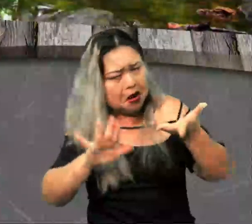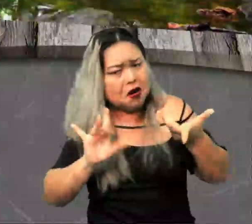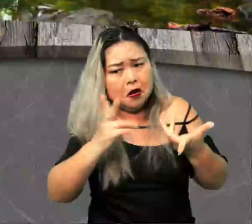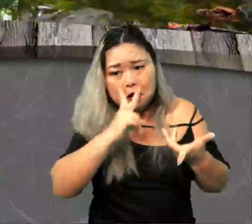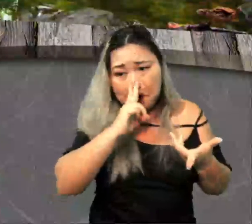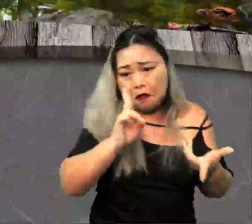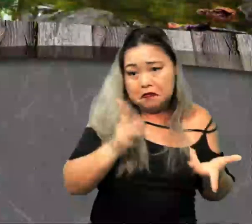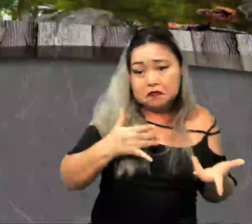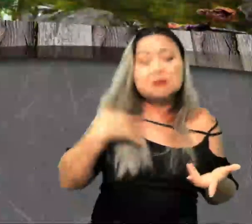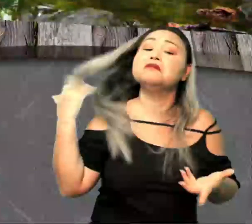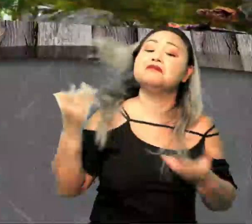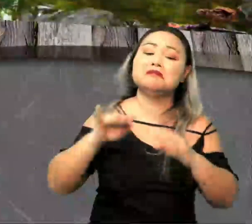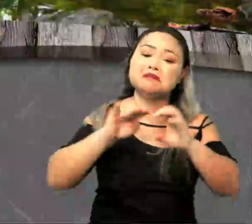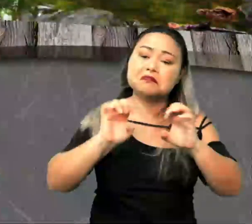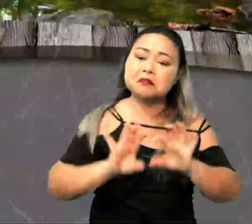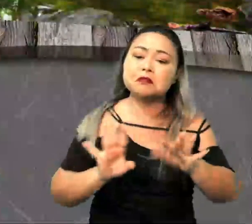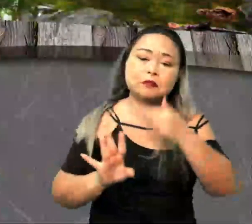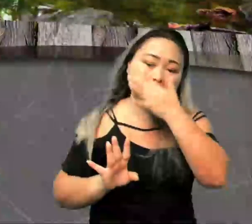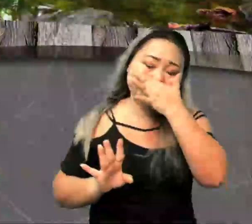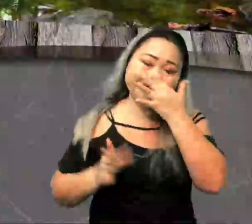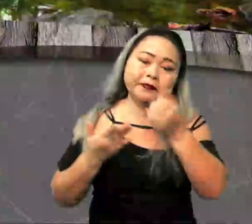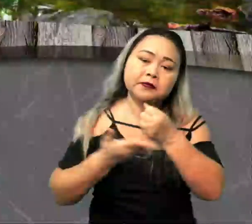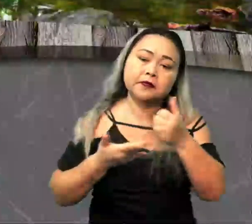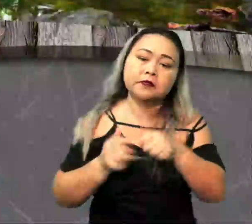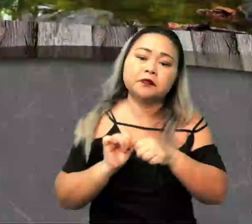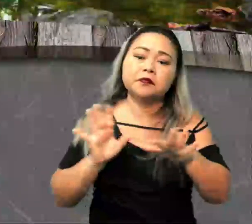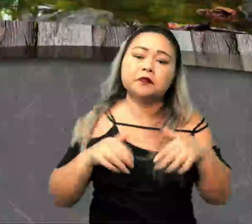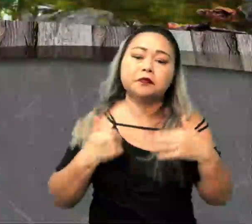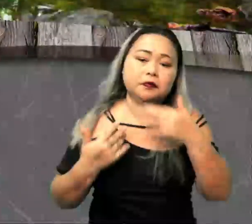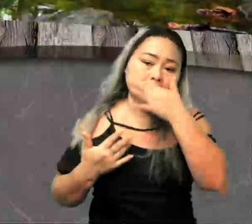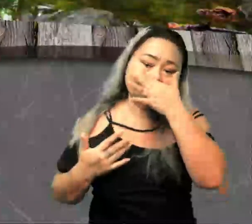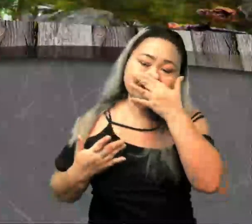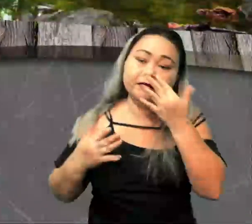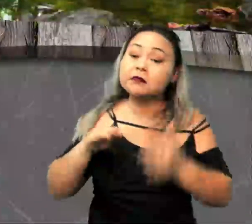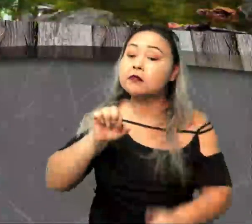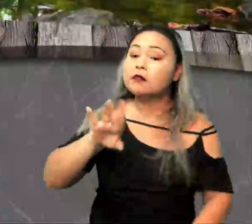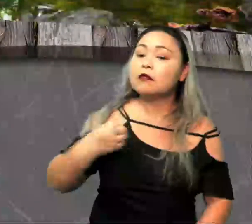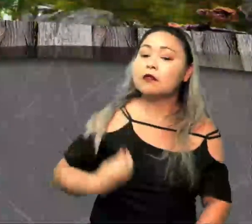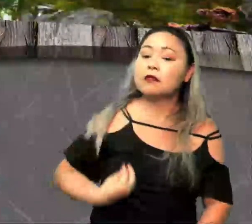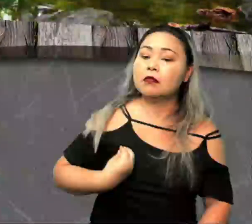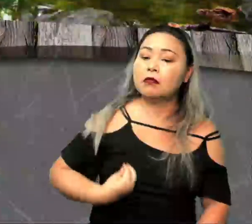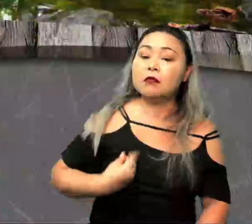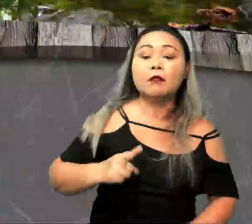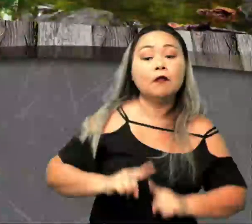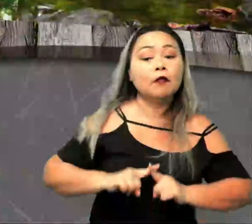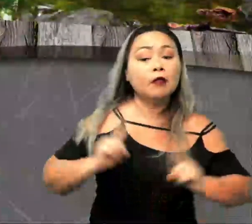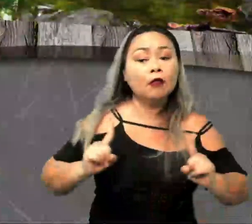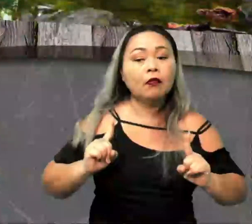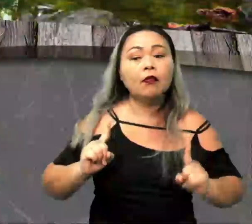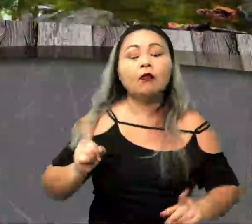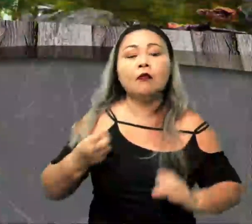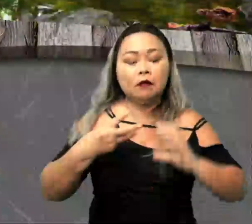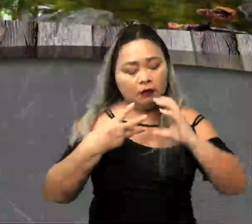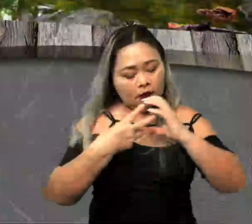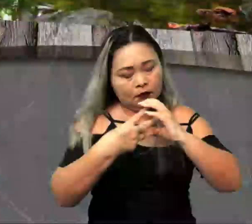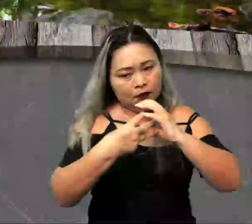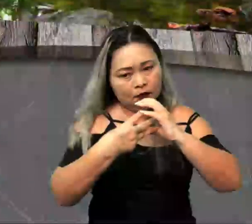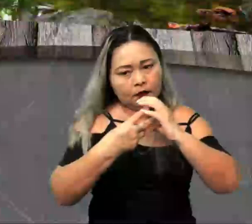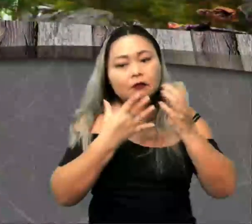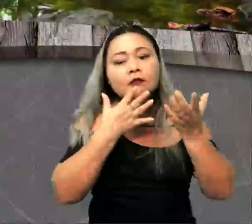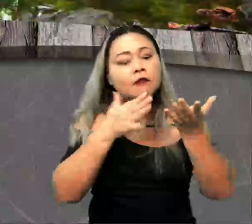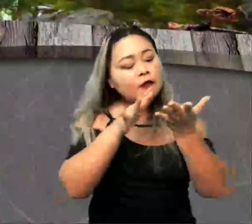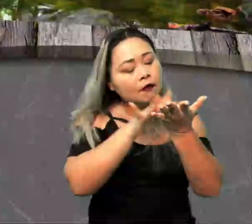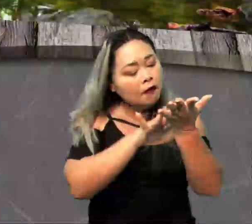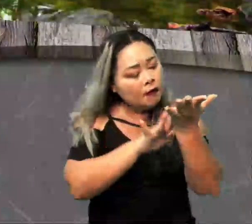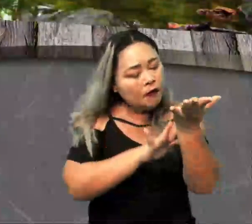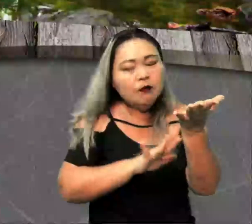ser, né, elementar aí de um ser vivo. Né? Mas as células sanguíneas que ele